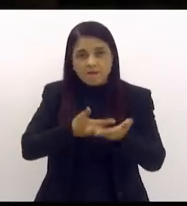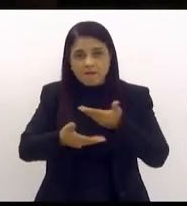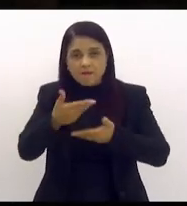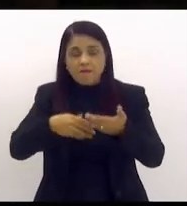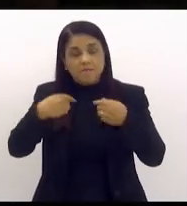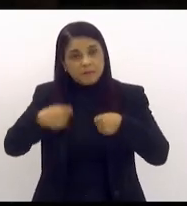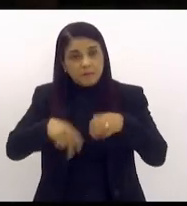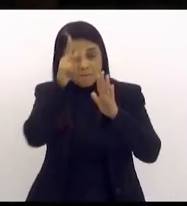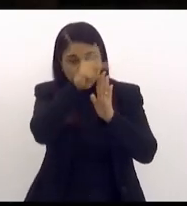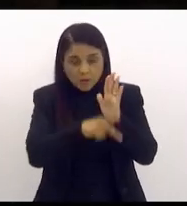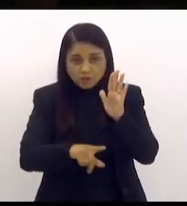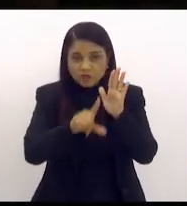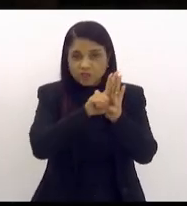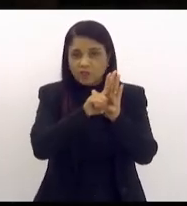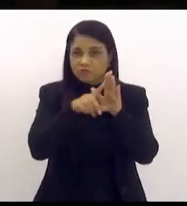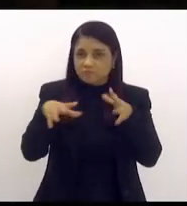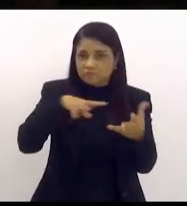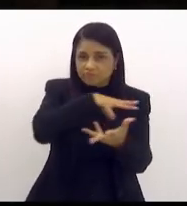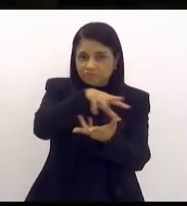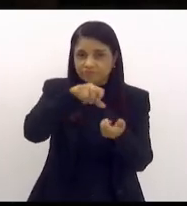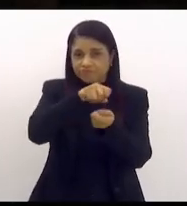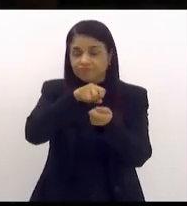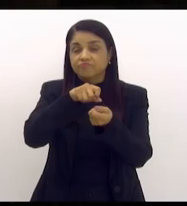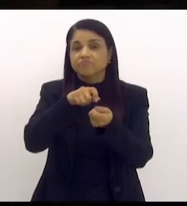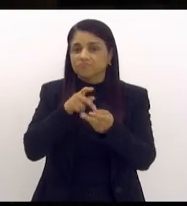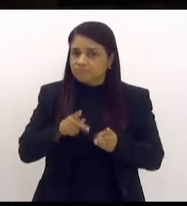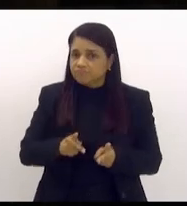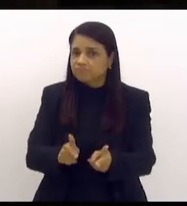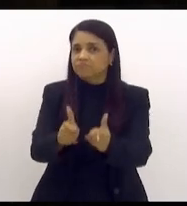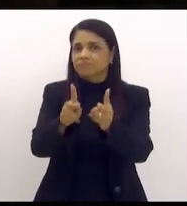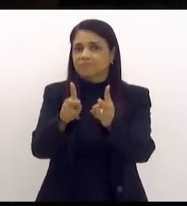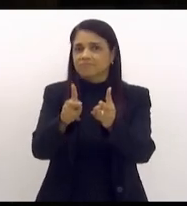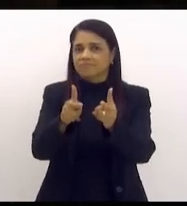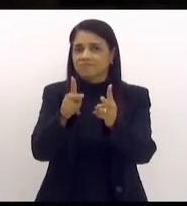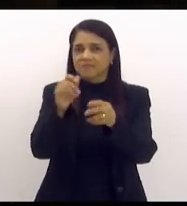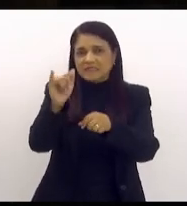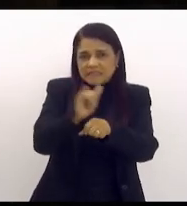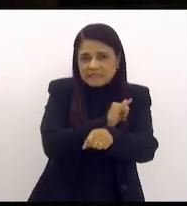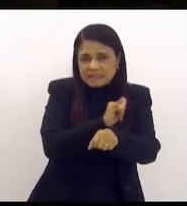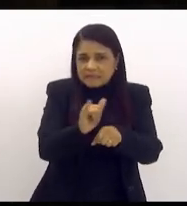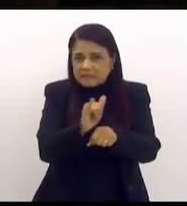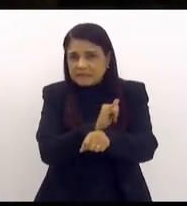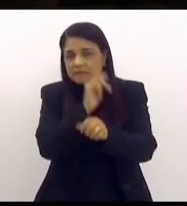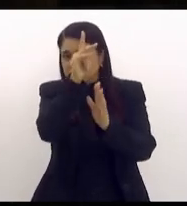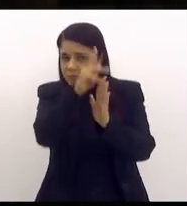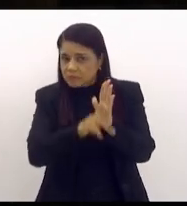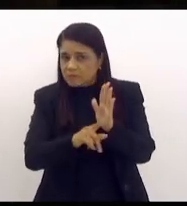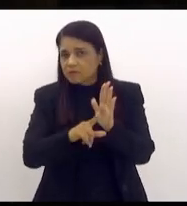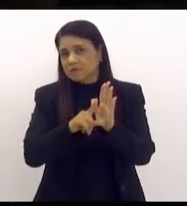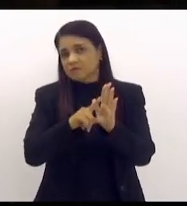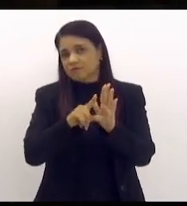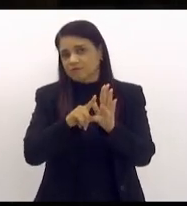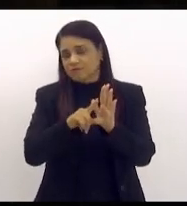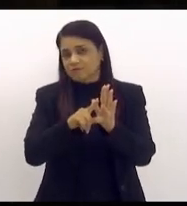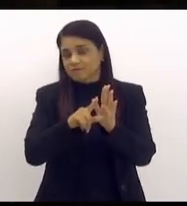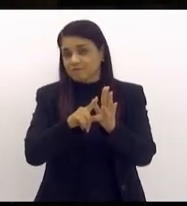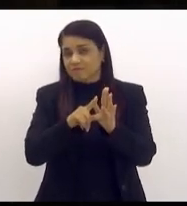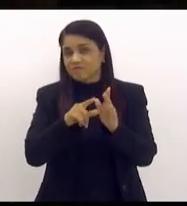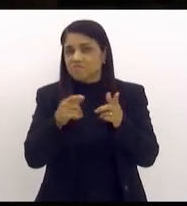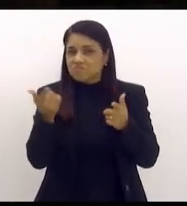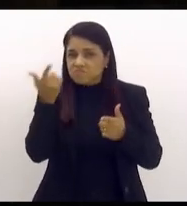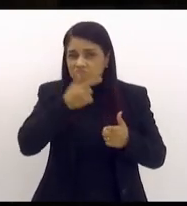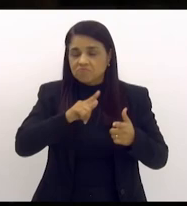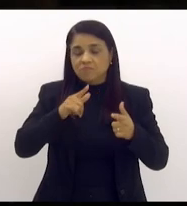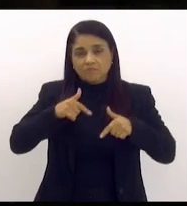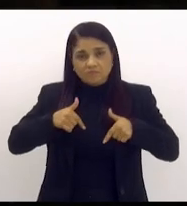projetos sustentáveis duradouros estratégicos e que eles consigam ser